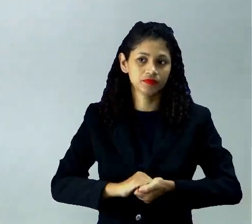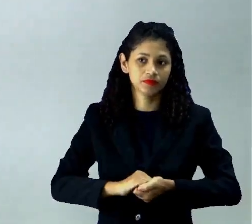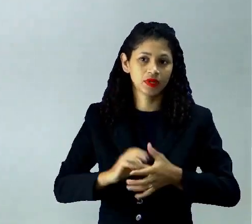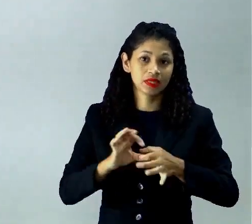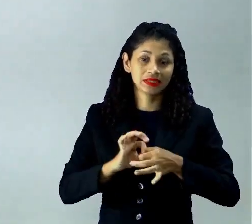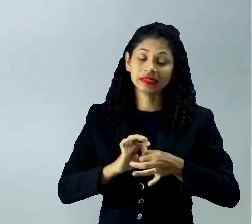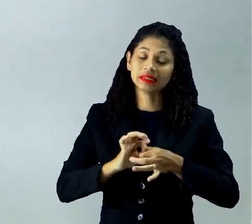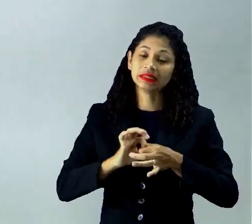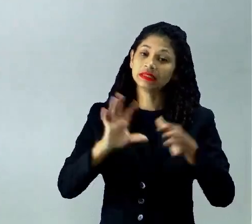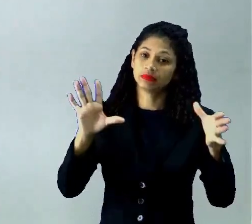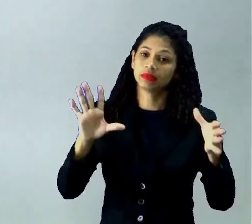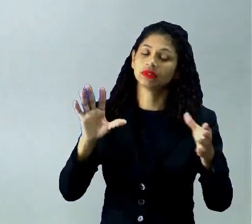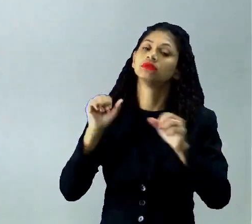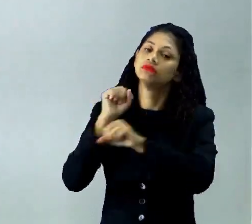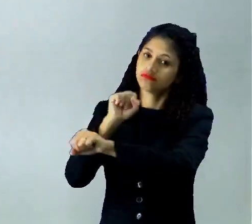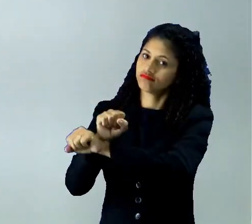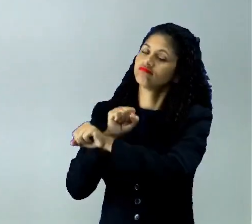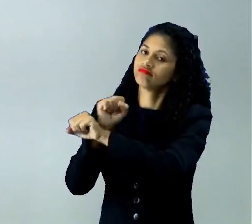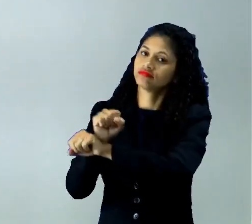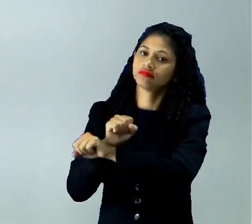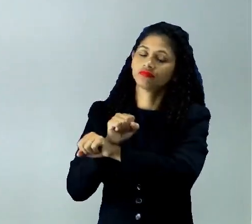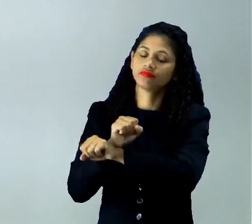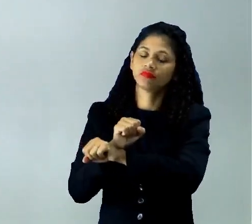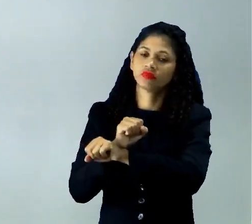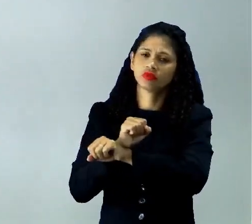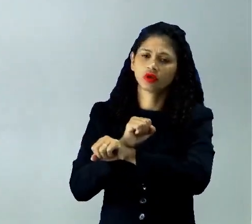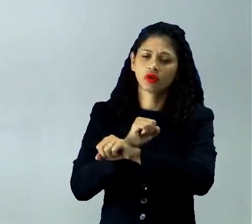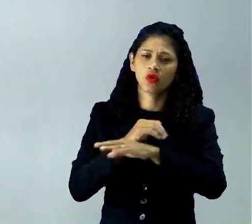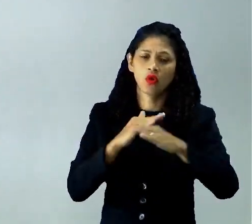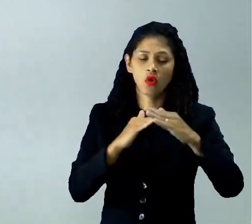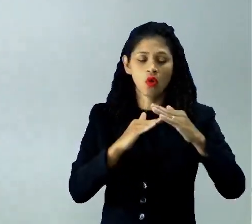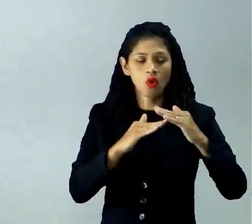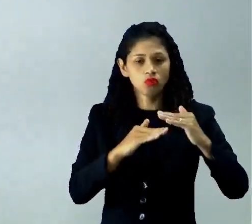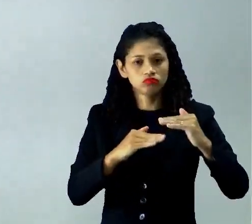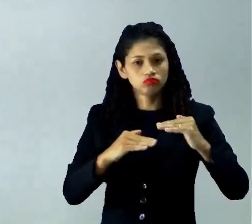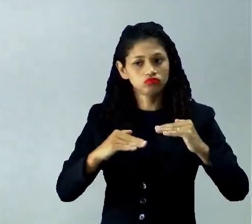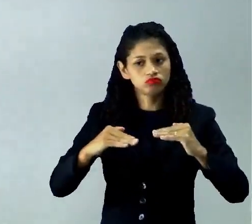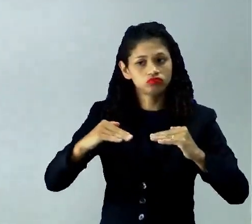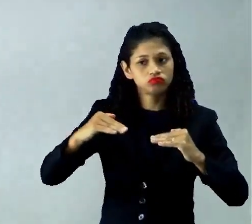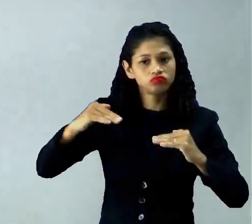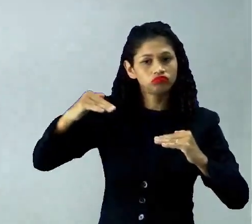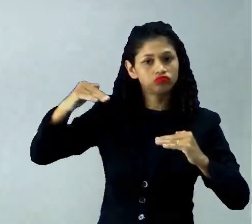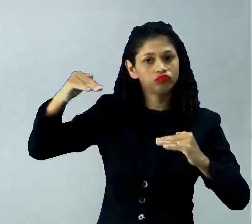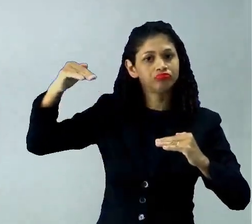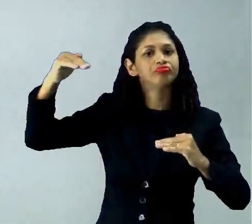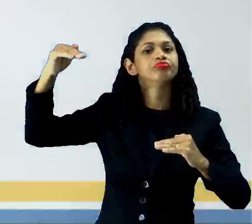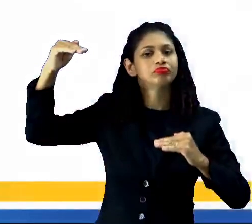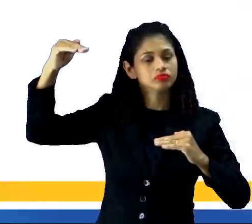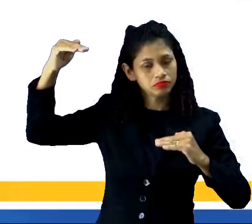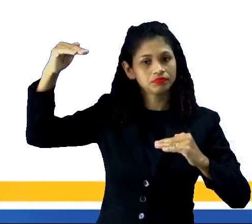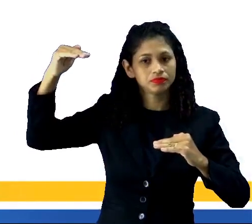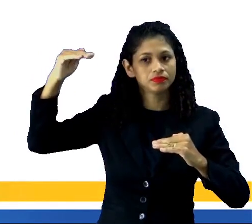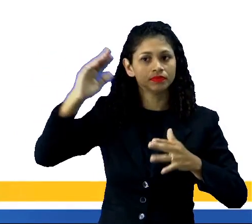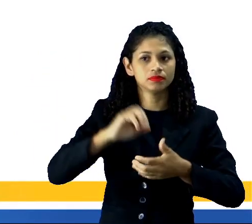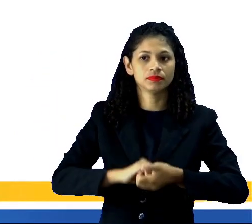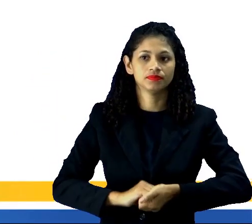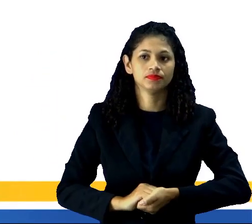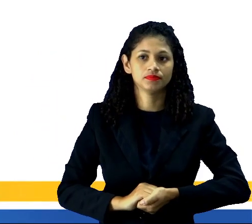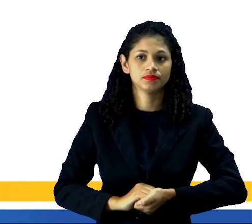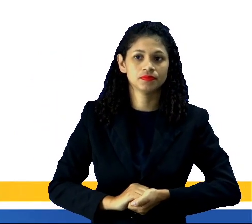essa entrada de escravos, ela vai crescendo, né, de forma vertiginosa.